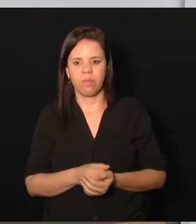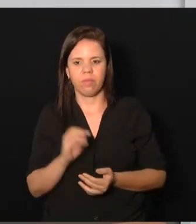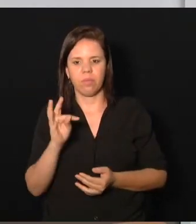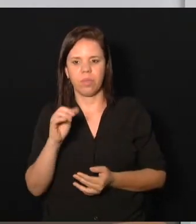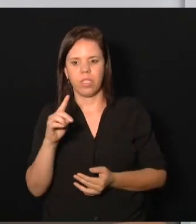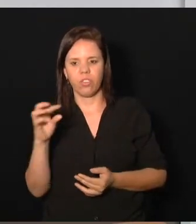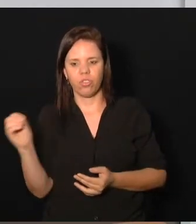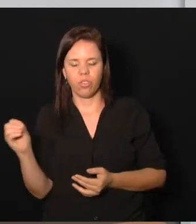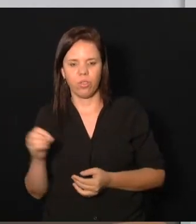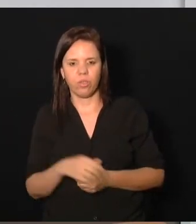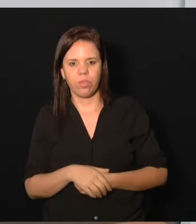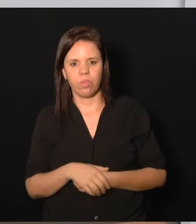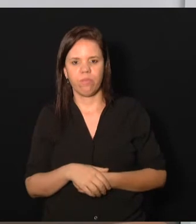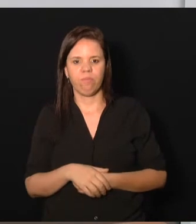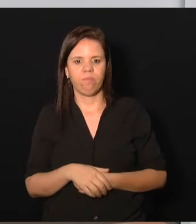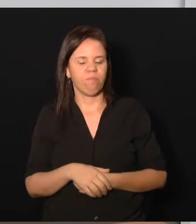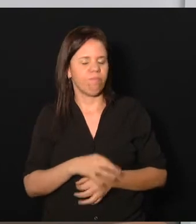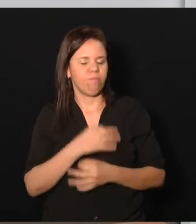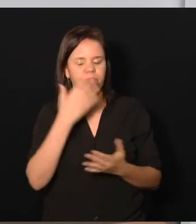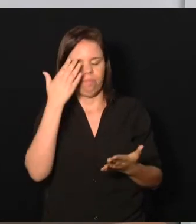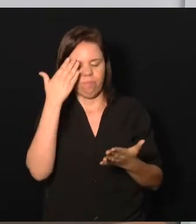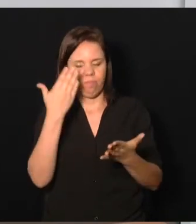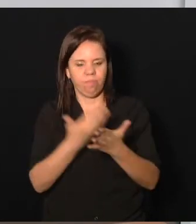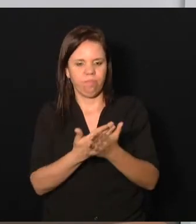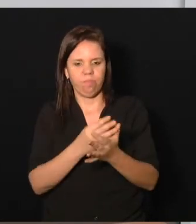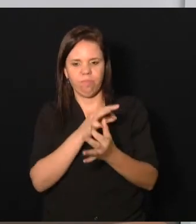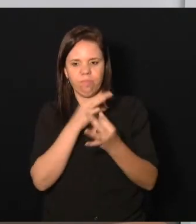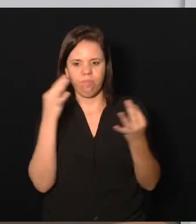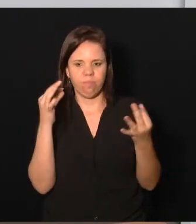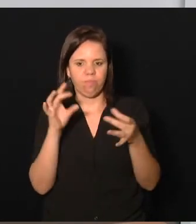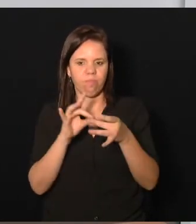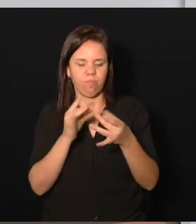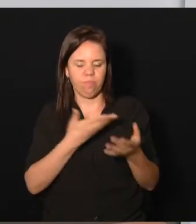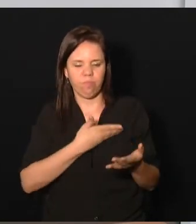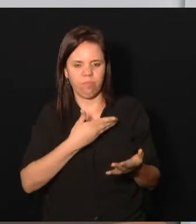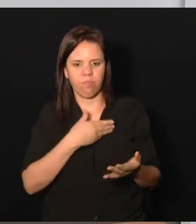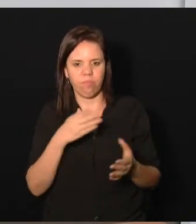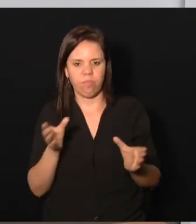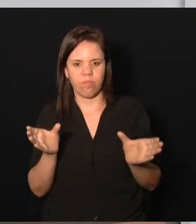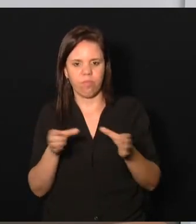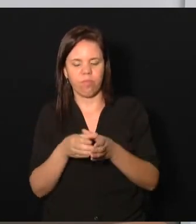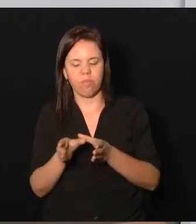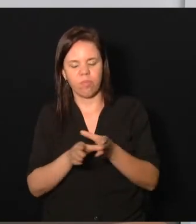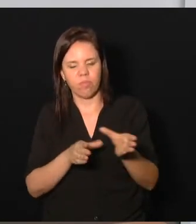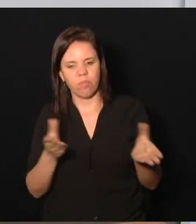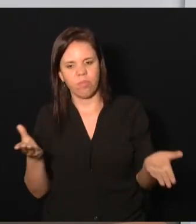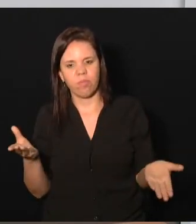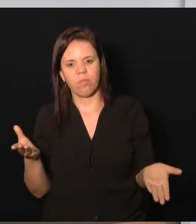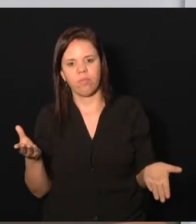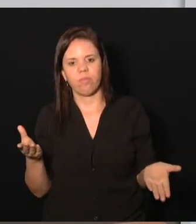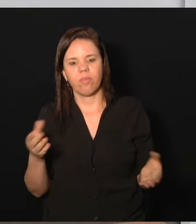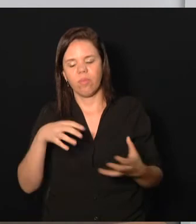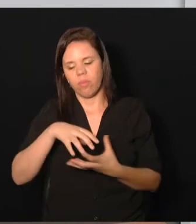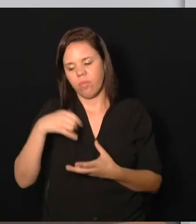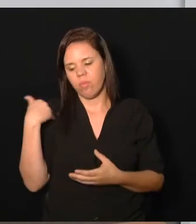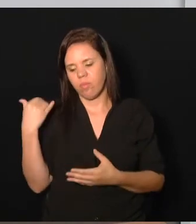Saga, que é uma paixão que eu tenho aí do Conselho Municipal do Idoso, nesse caminho árduo que a